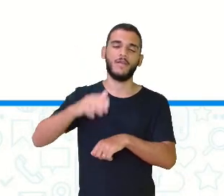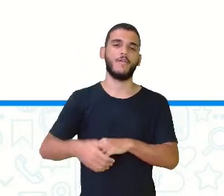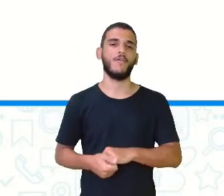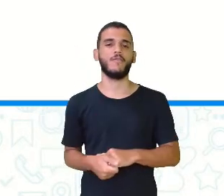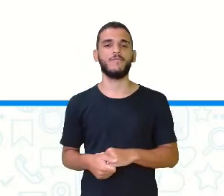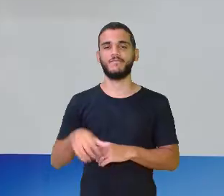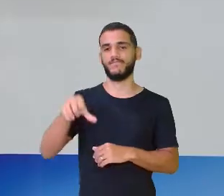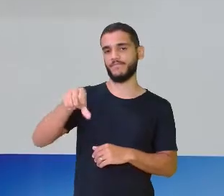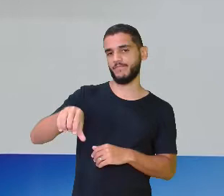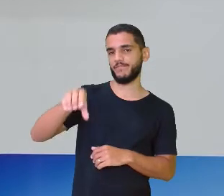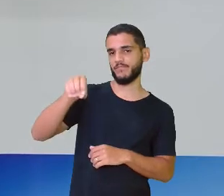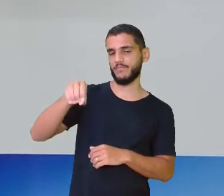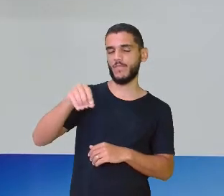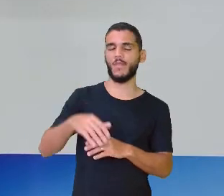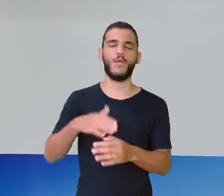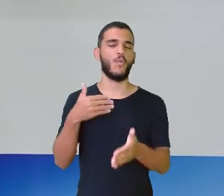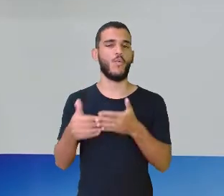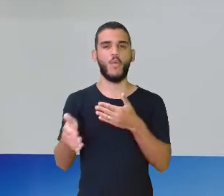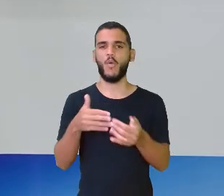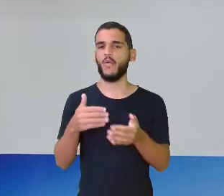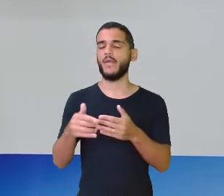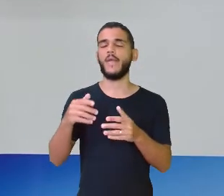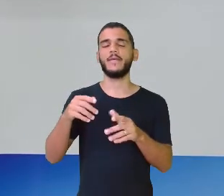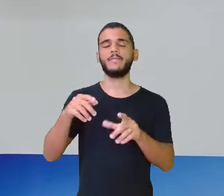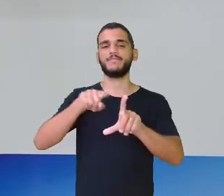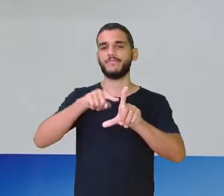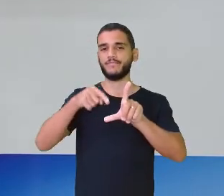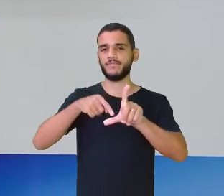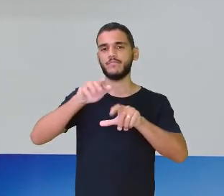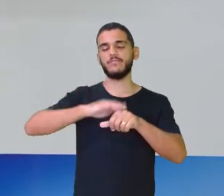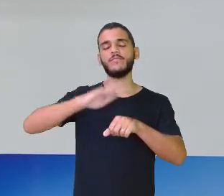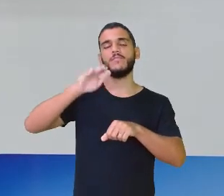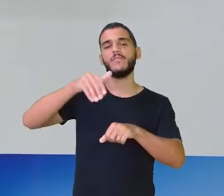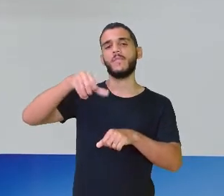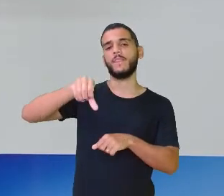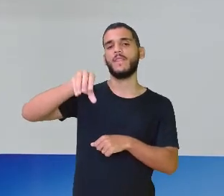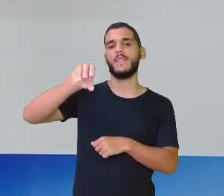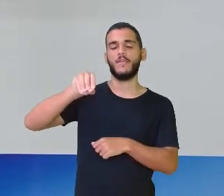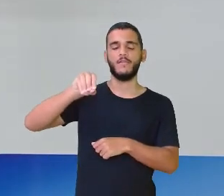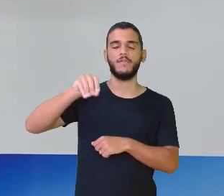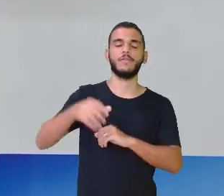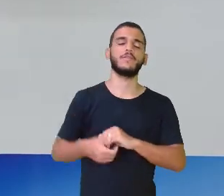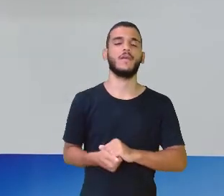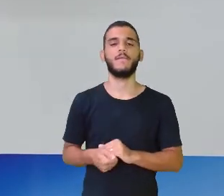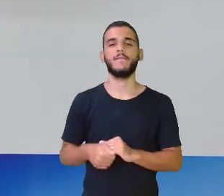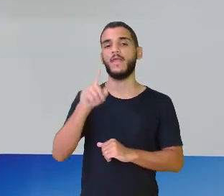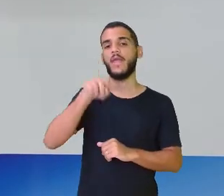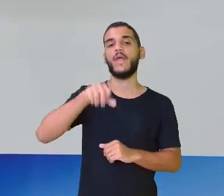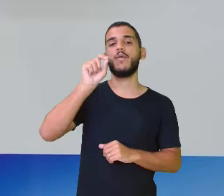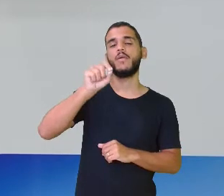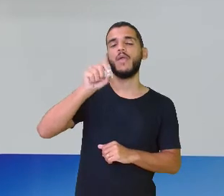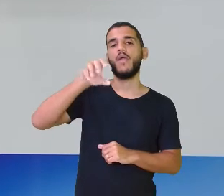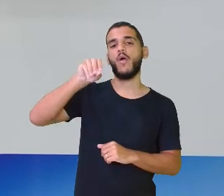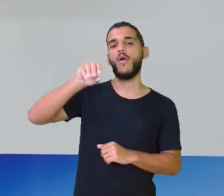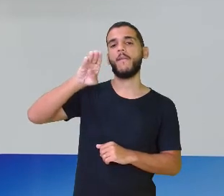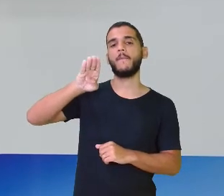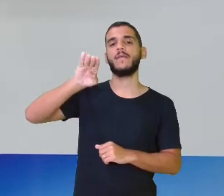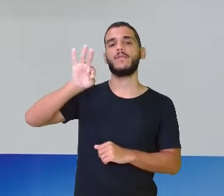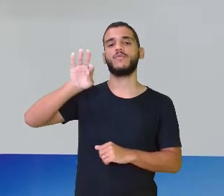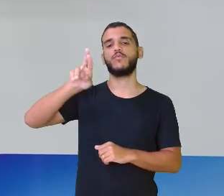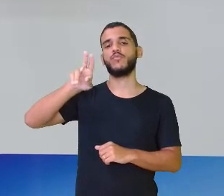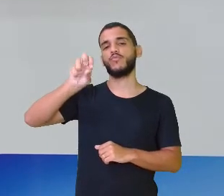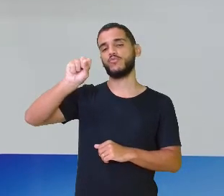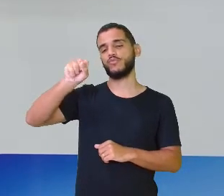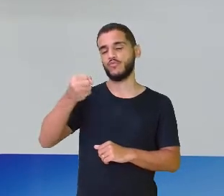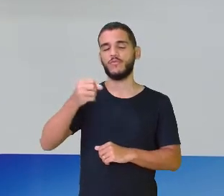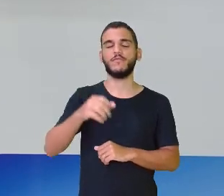que 90. Qualquer ângulo maior que 90 graus é chamado de ângulo obtuso.